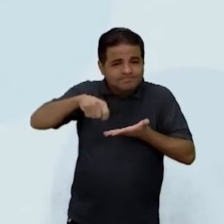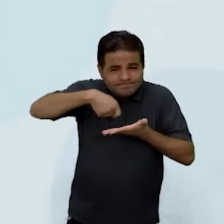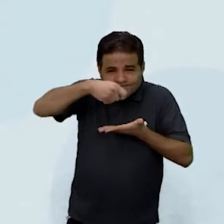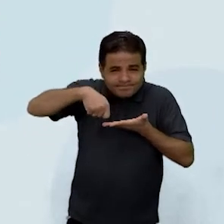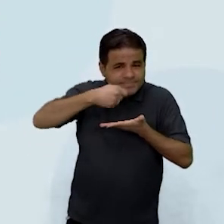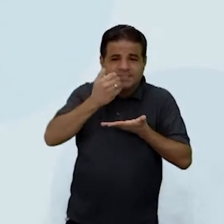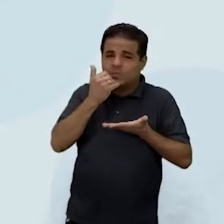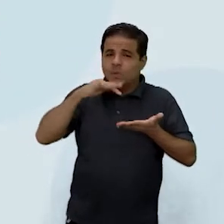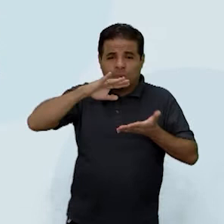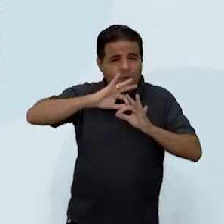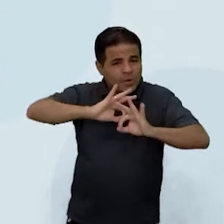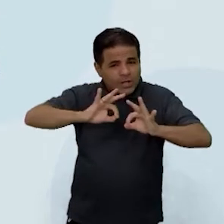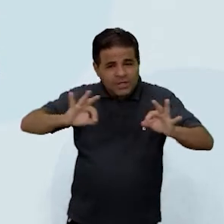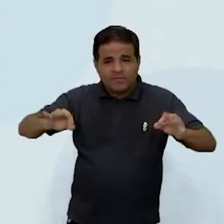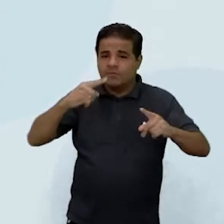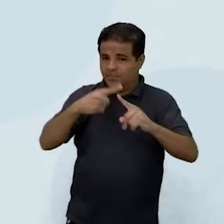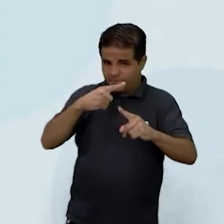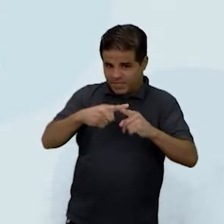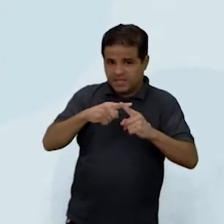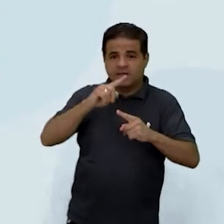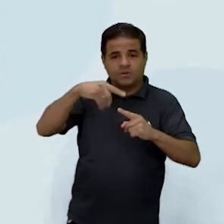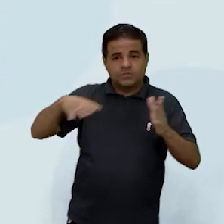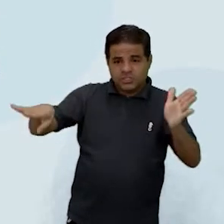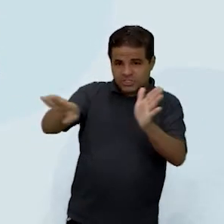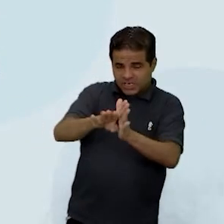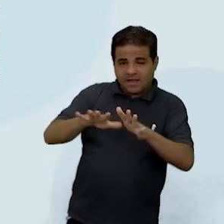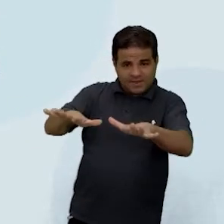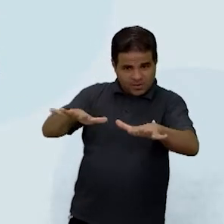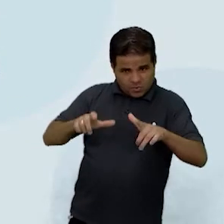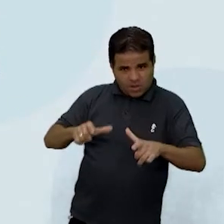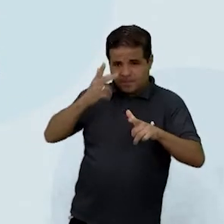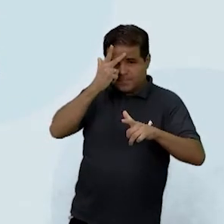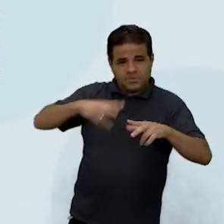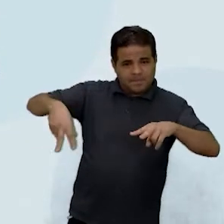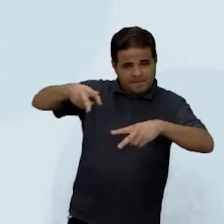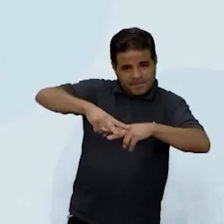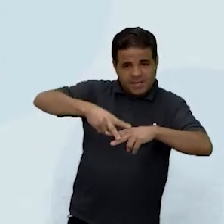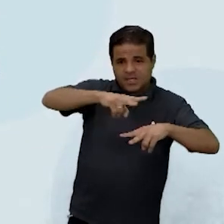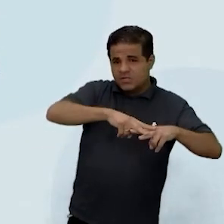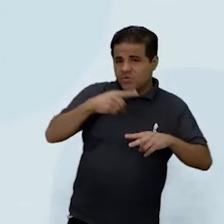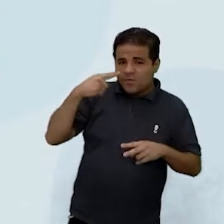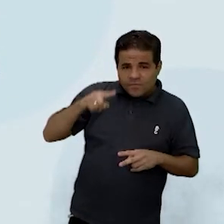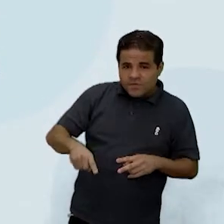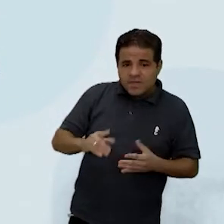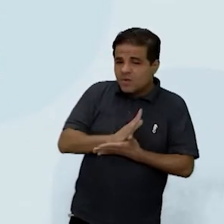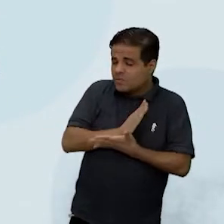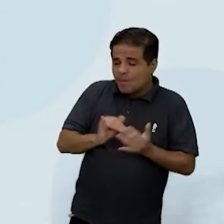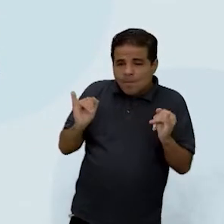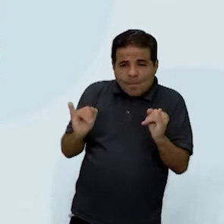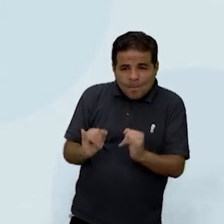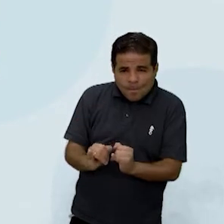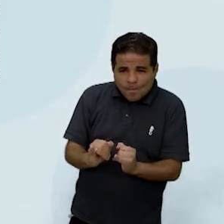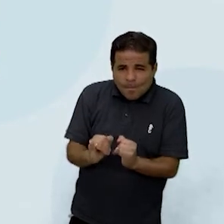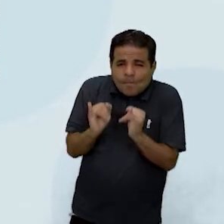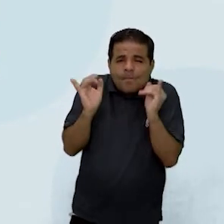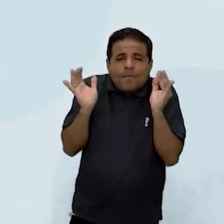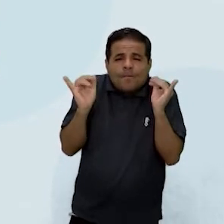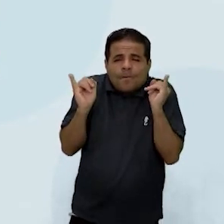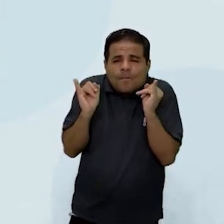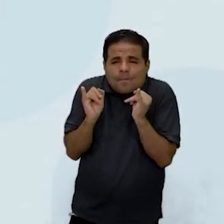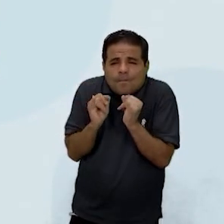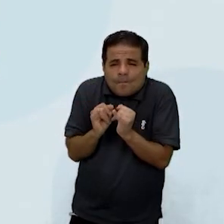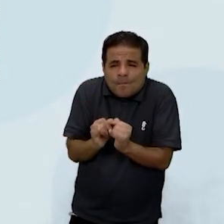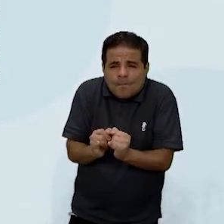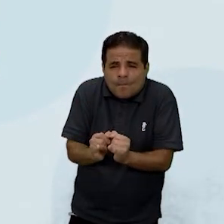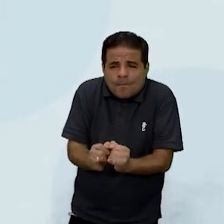era ruim porque, quando cheguei ao campo de concentração, vi prisioneiros com apenas ossos e pele. Todos